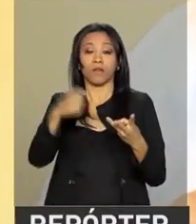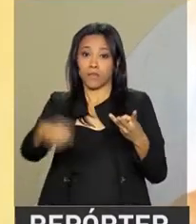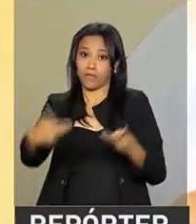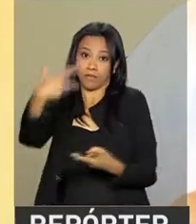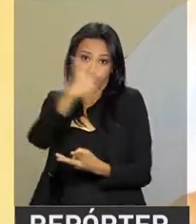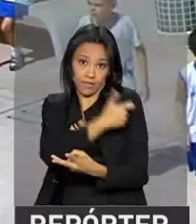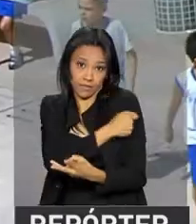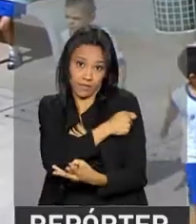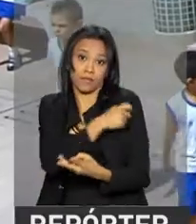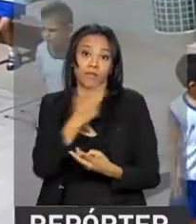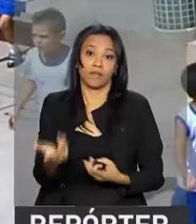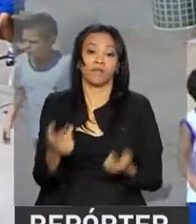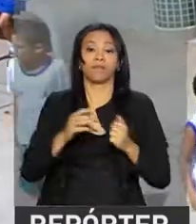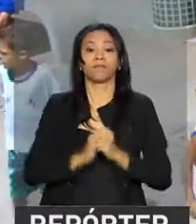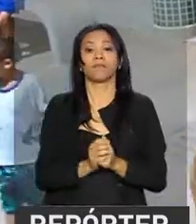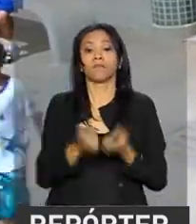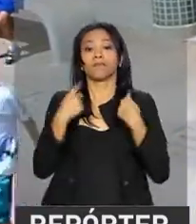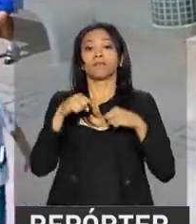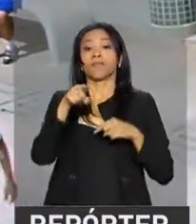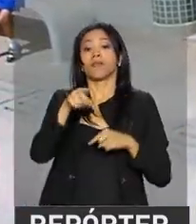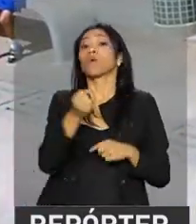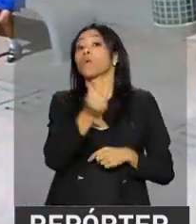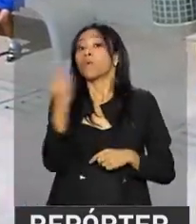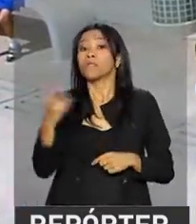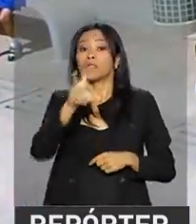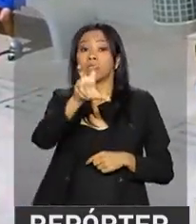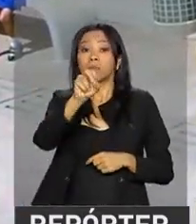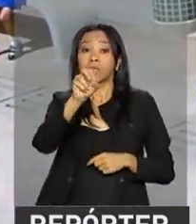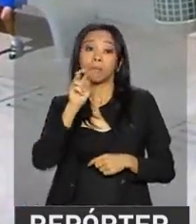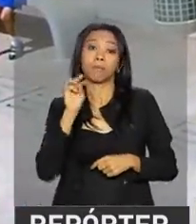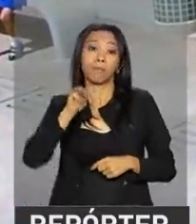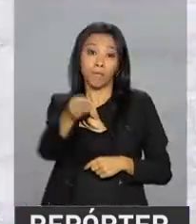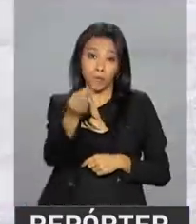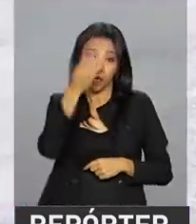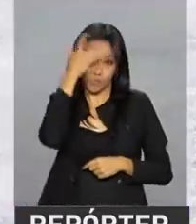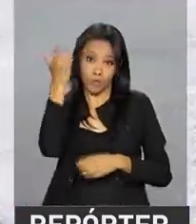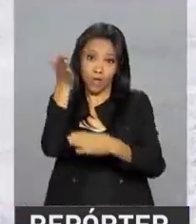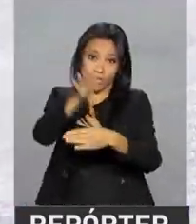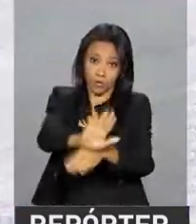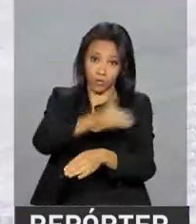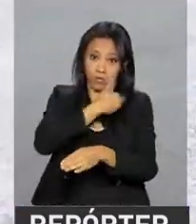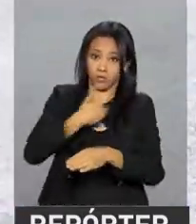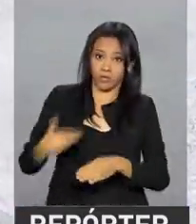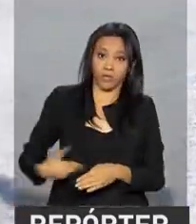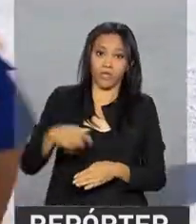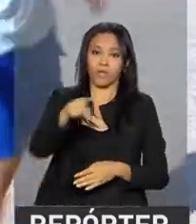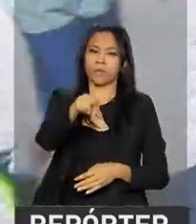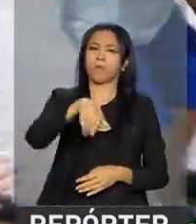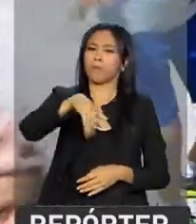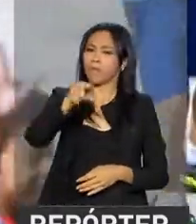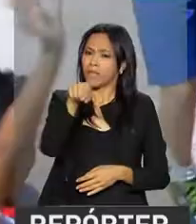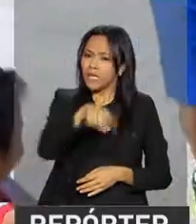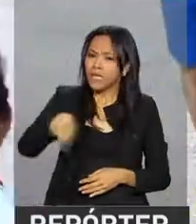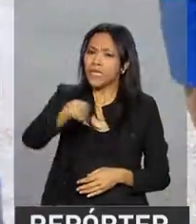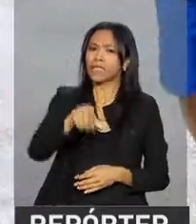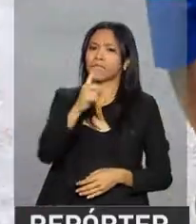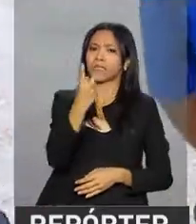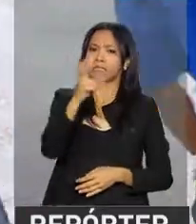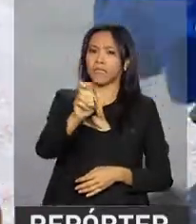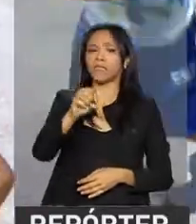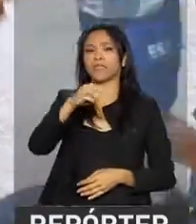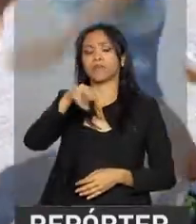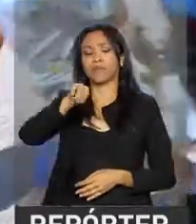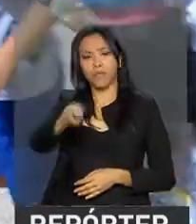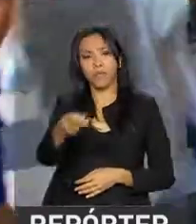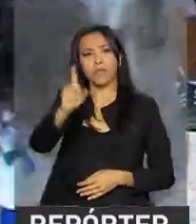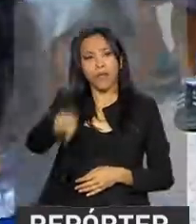têm está em dia o programa tem de quase 50 milhões de pessoas desses mais de 15 milhões são crianças e adolescentes